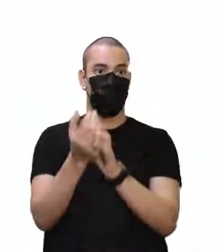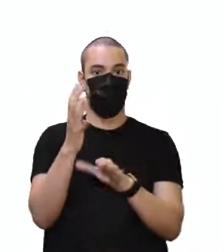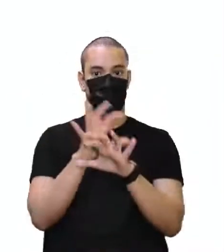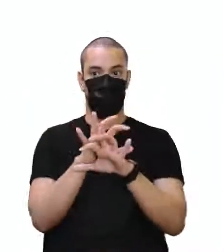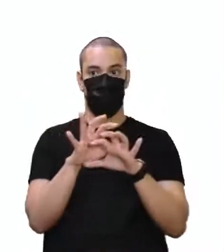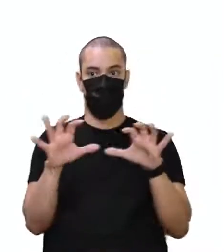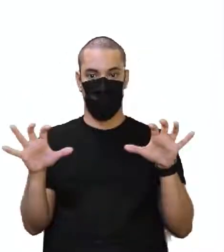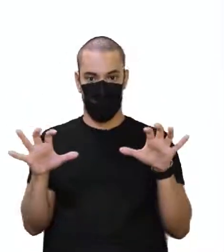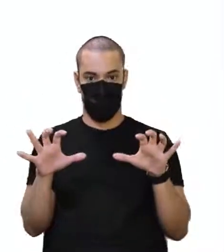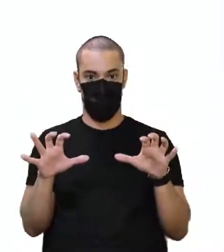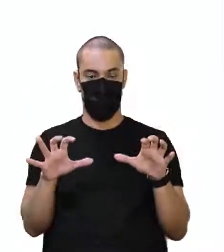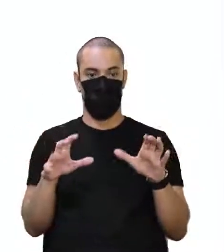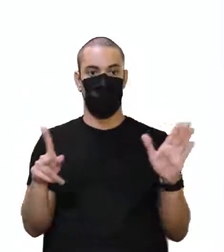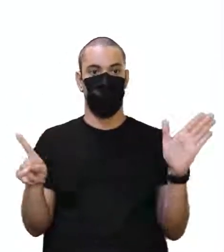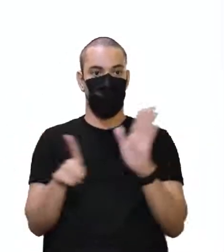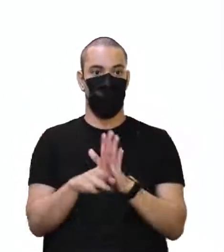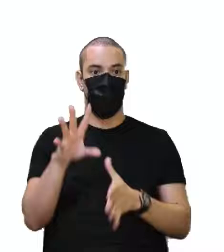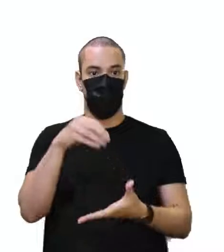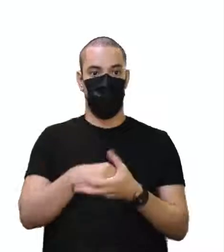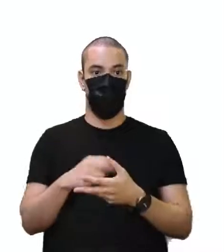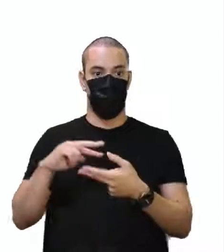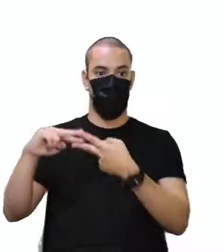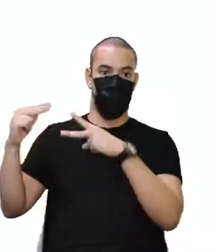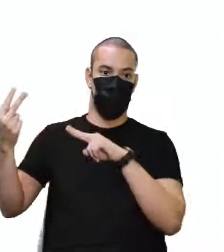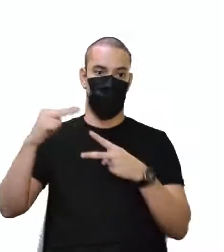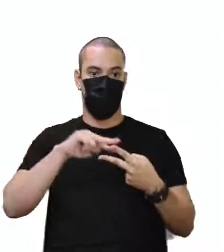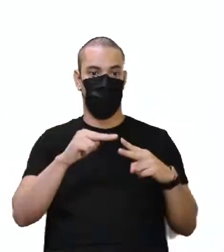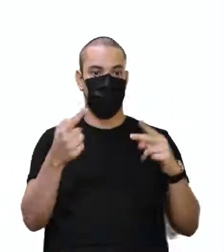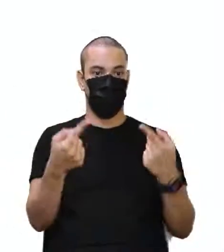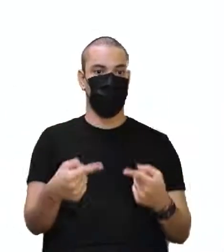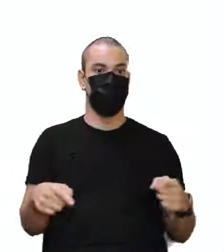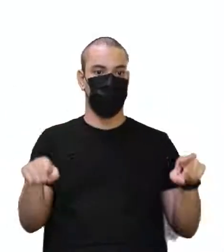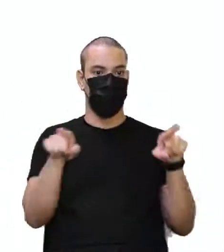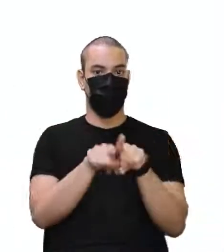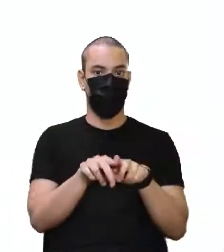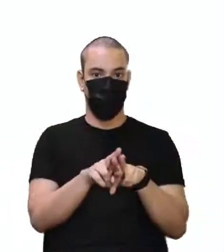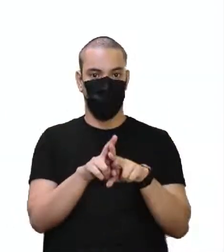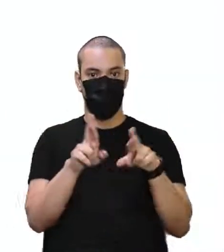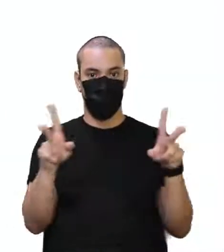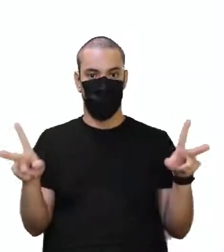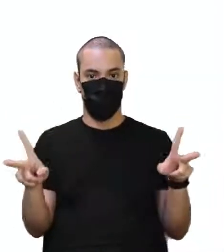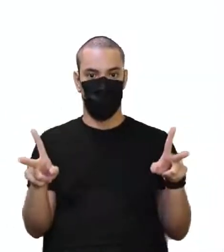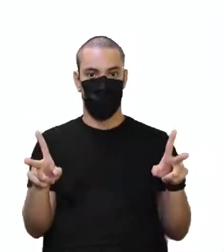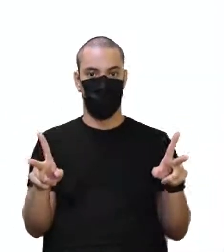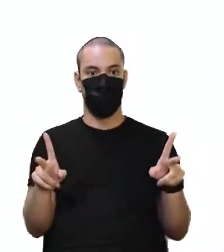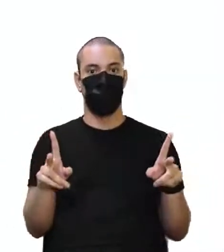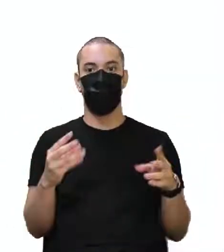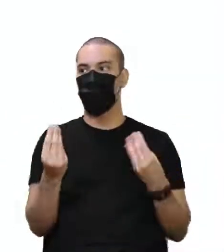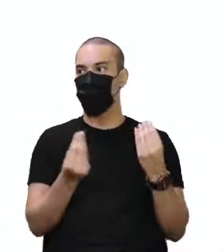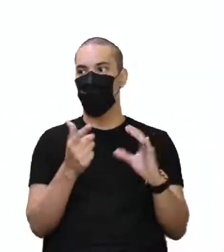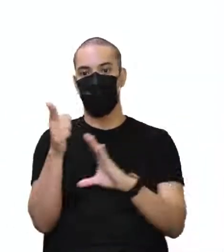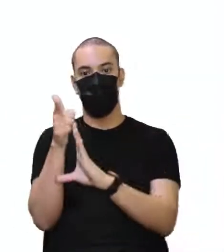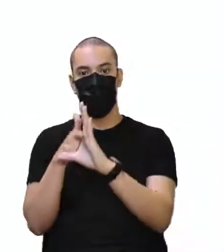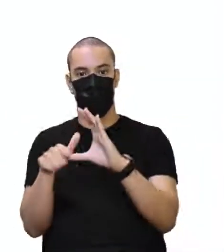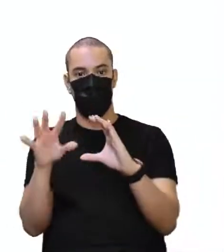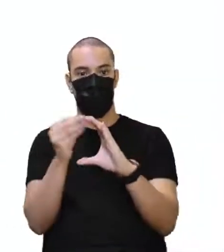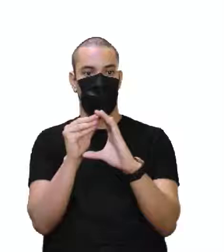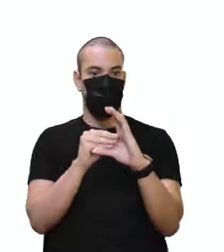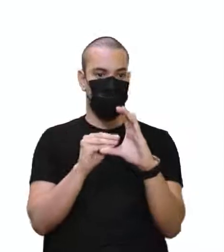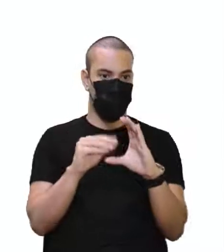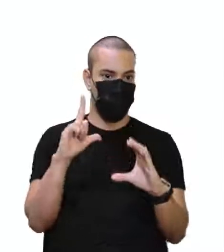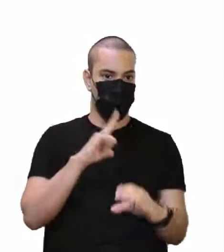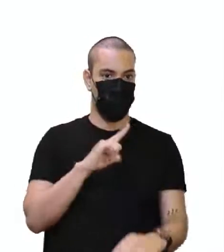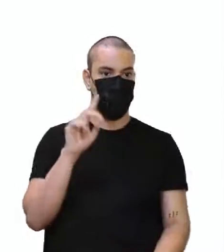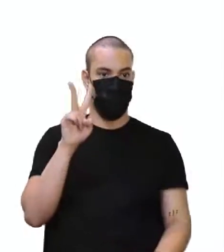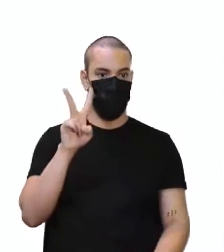indivíduo em heterozigose para a característica amarela e lisa? Você tem lá, então,